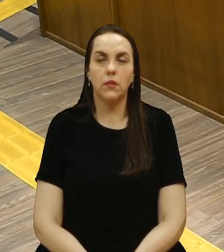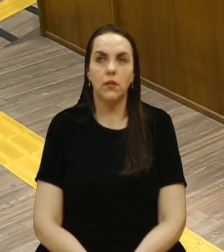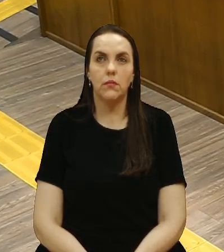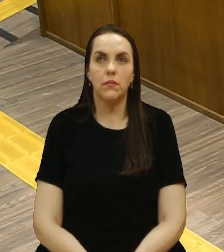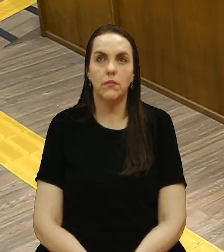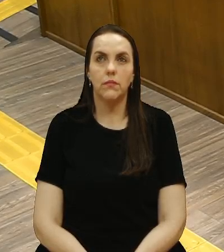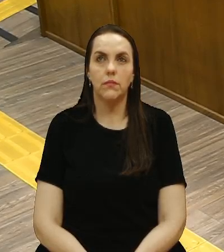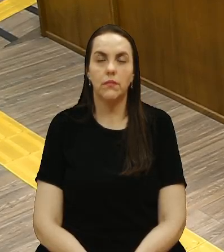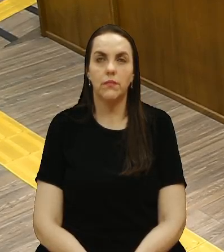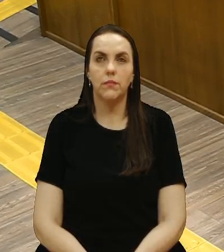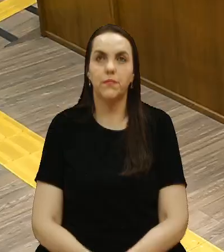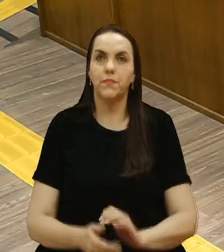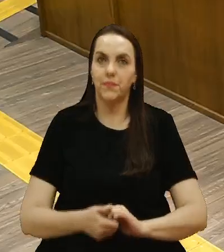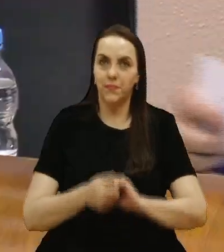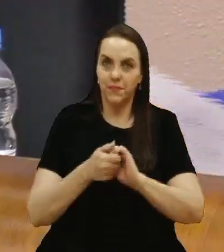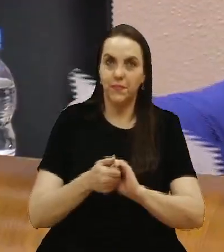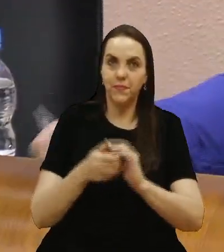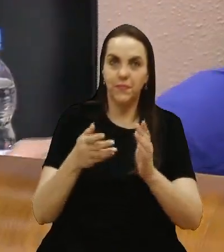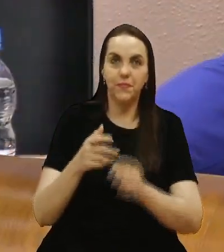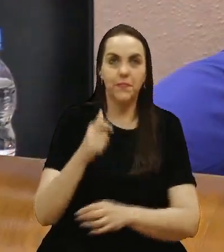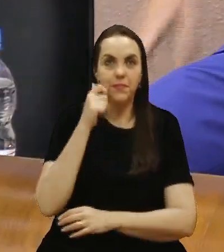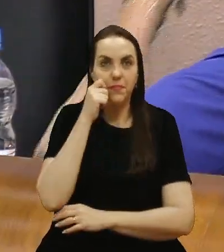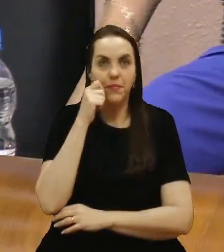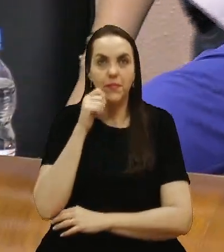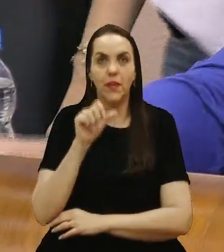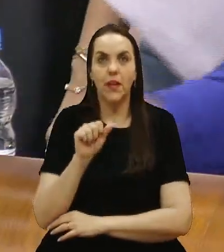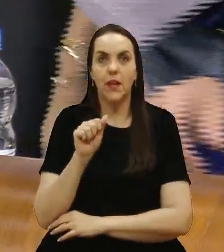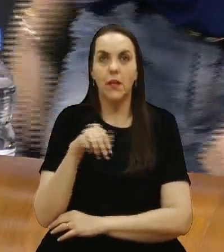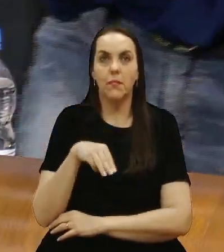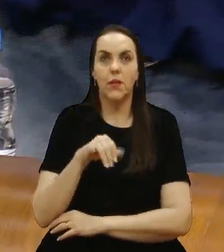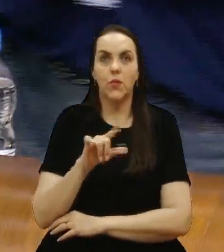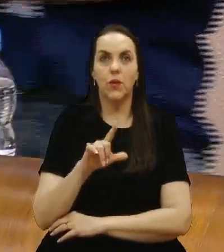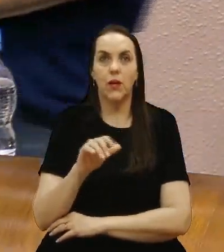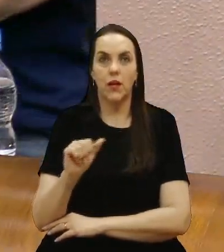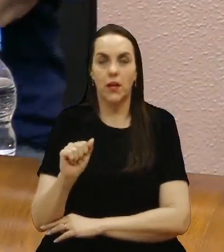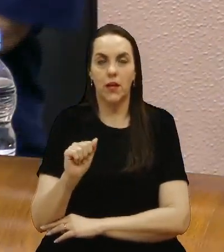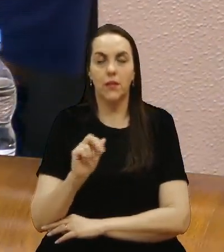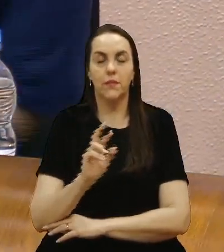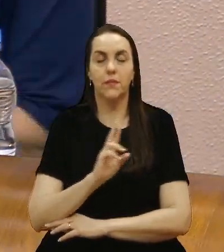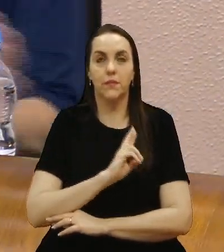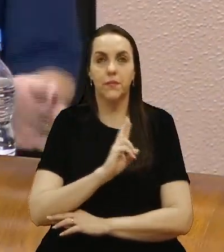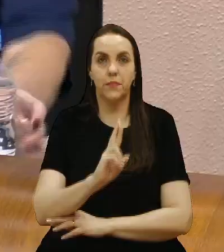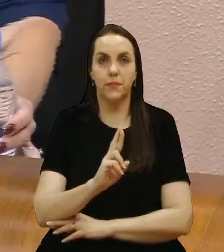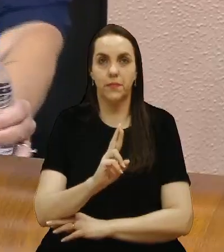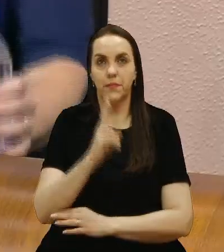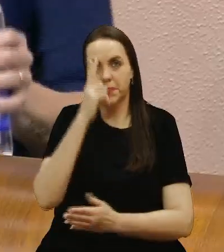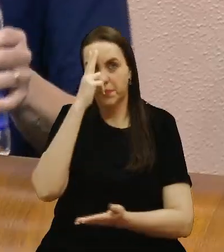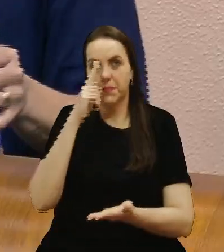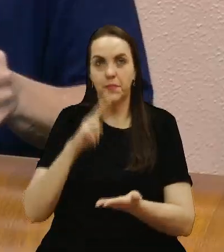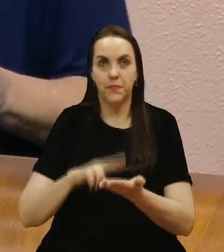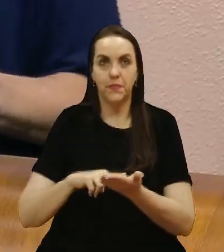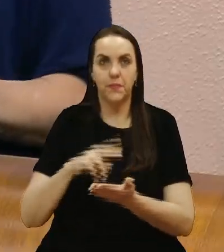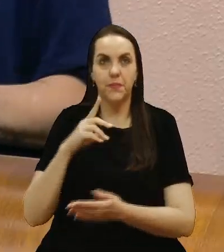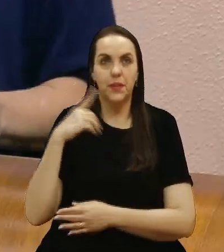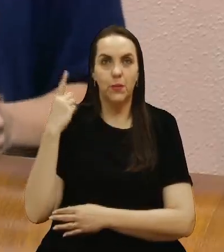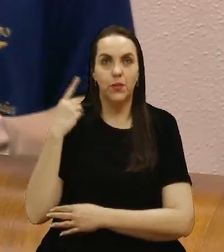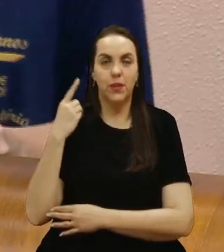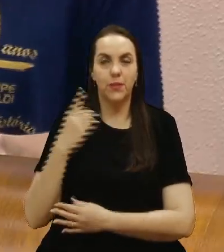Saudar também a presença da Milka Julianotti, representando o deputado Neril Carteiro. Parabéns, Adire,